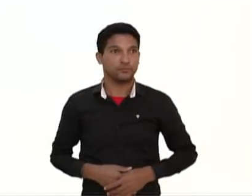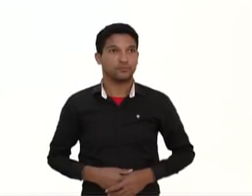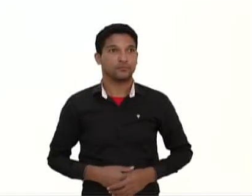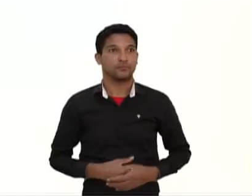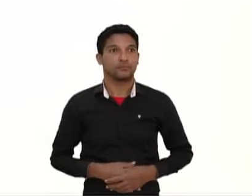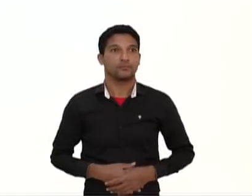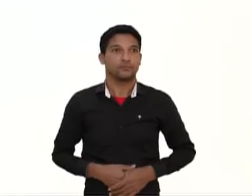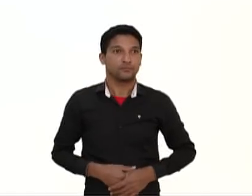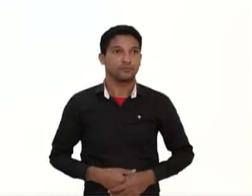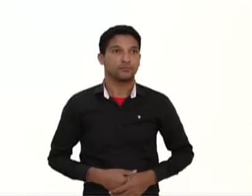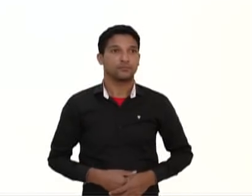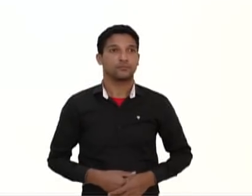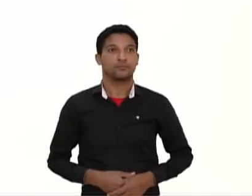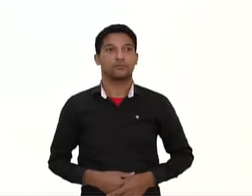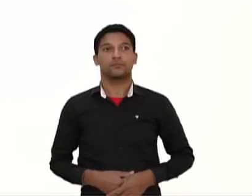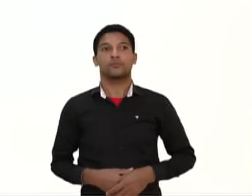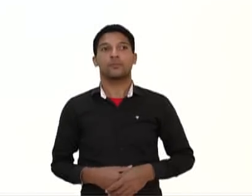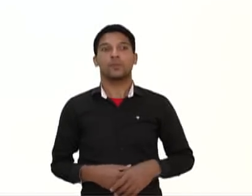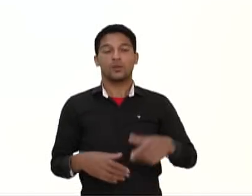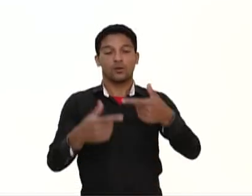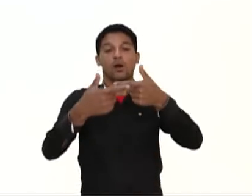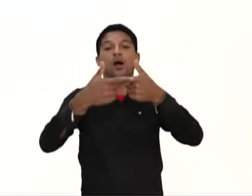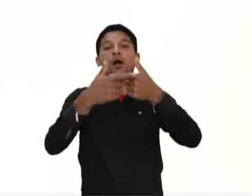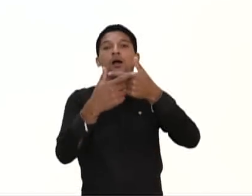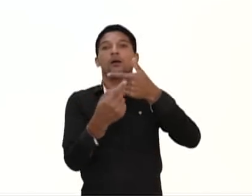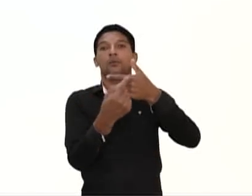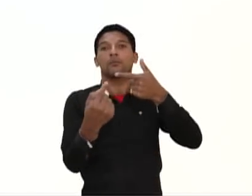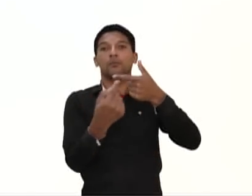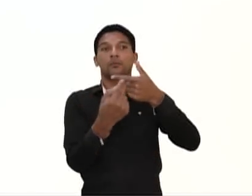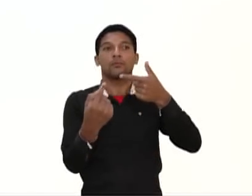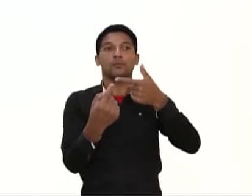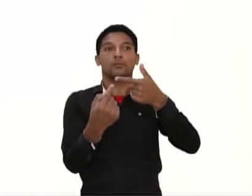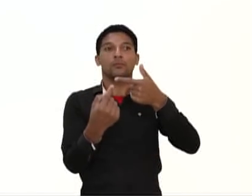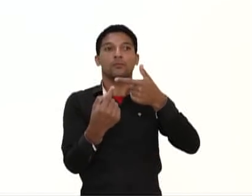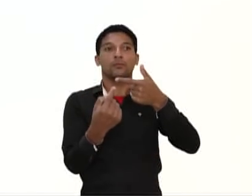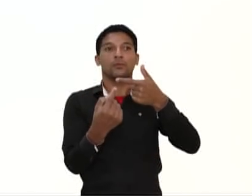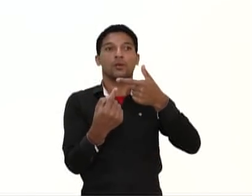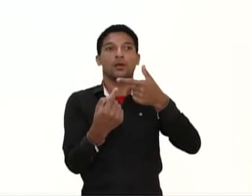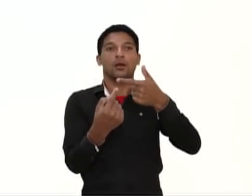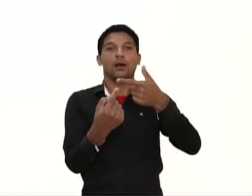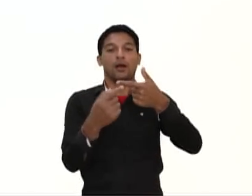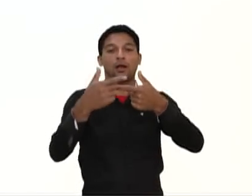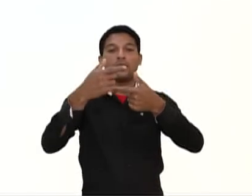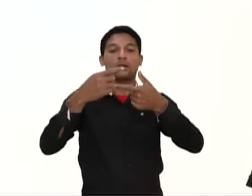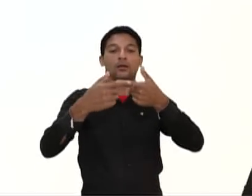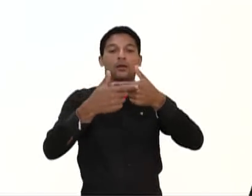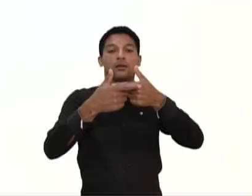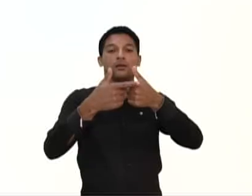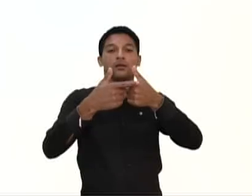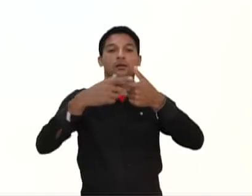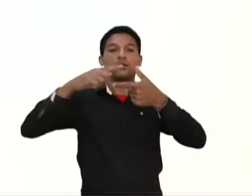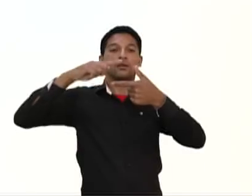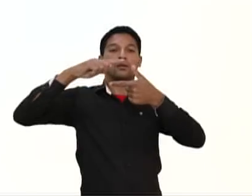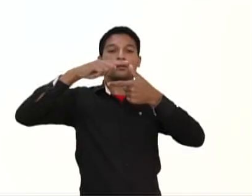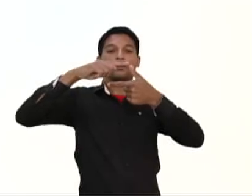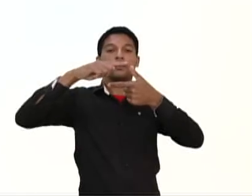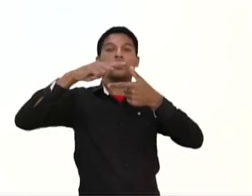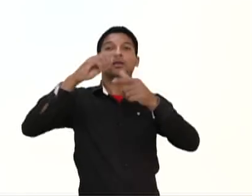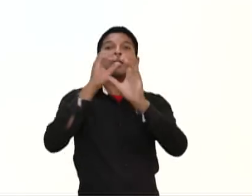Ó, a medida da base média é o quê? É a soma das duas bases dividido por 2.